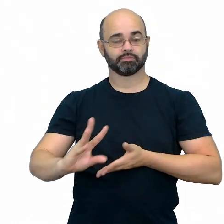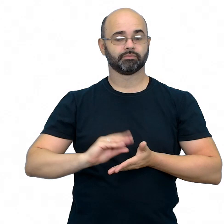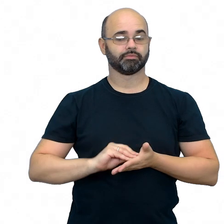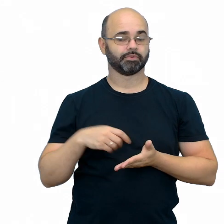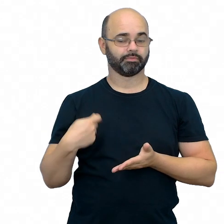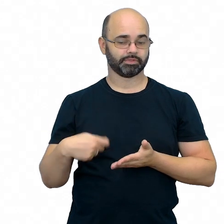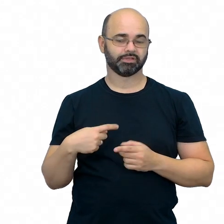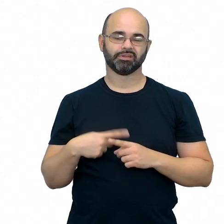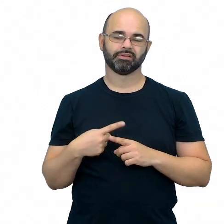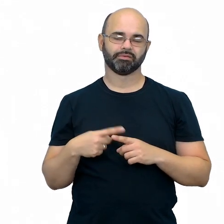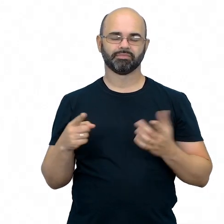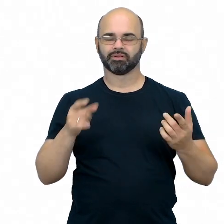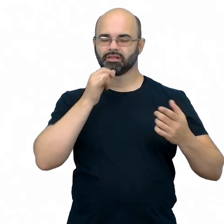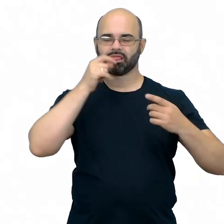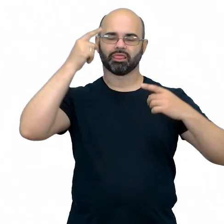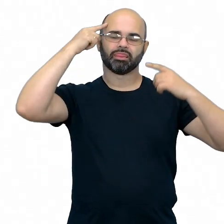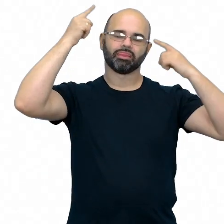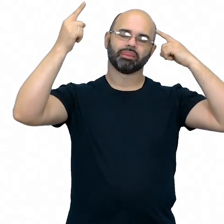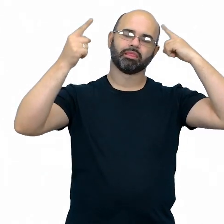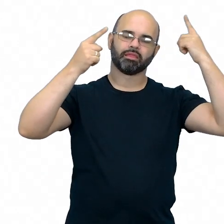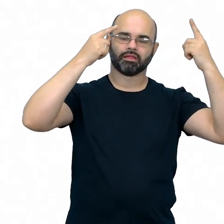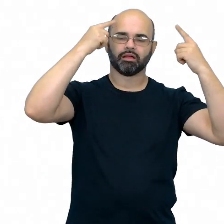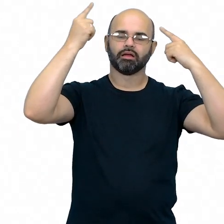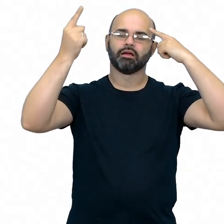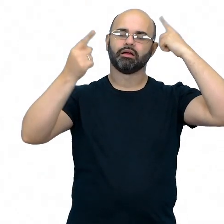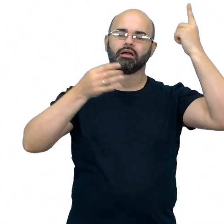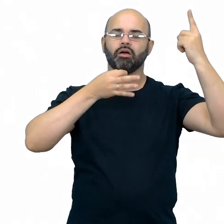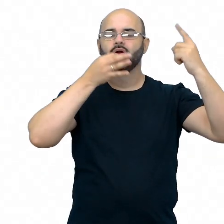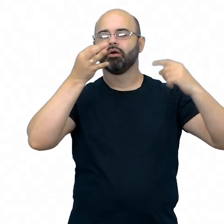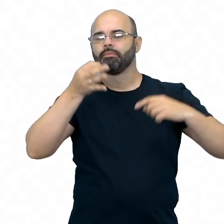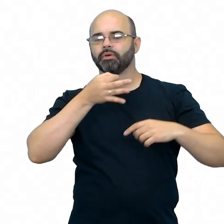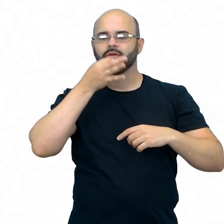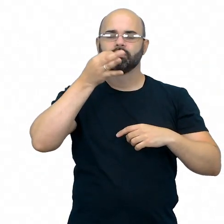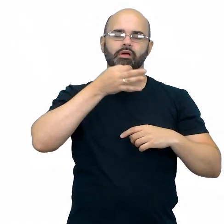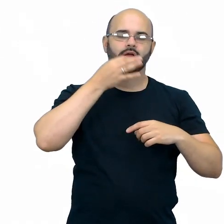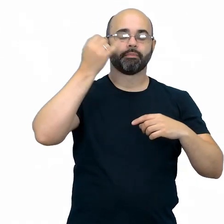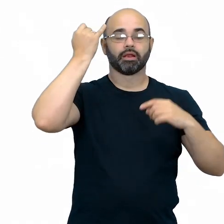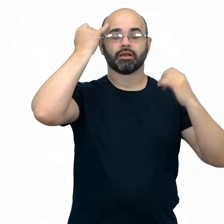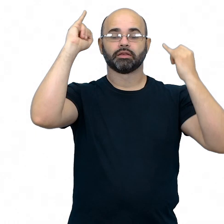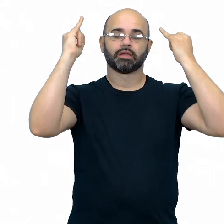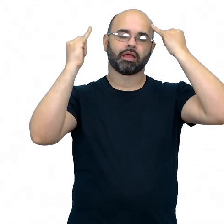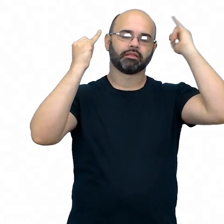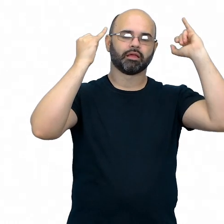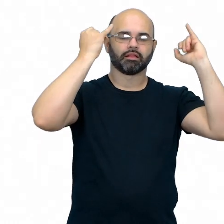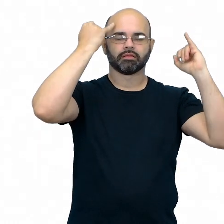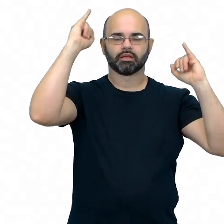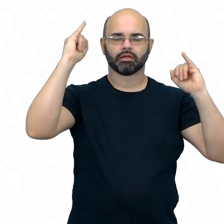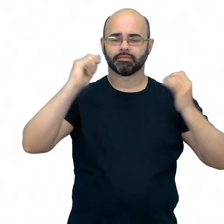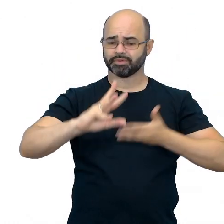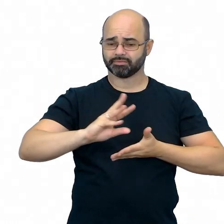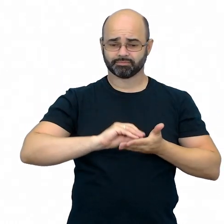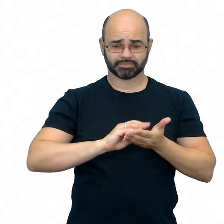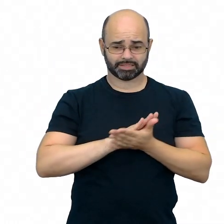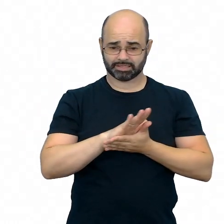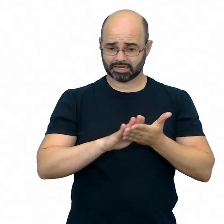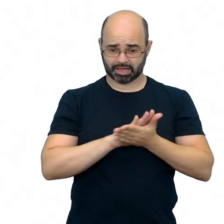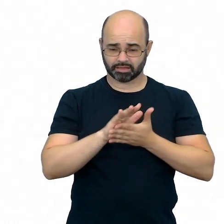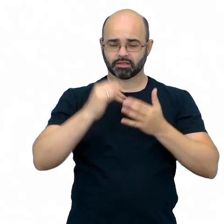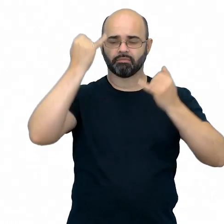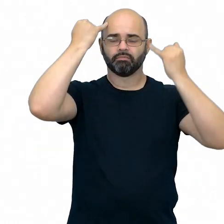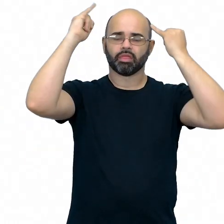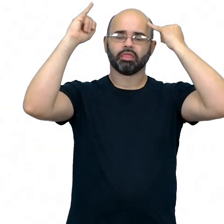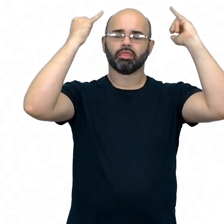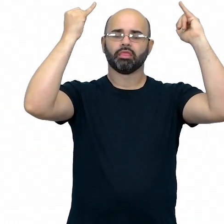ficar aqui no campo das ideias, no campo da memória, nós precisamos ter esse registro para fazer essa retomada com esses estudantes,